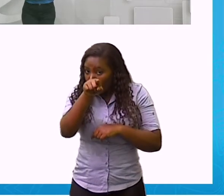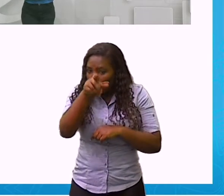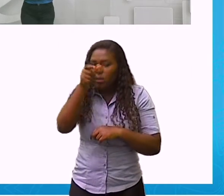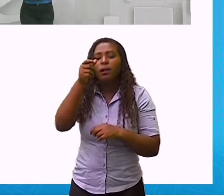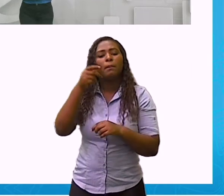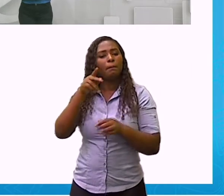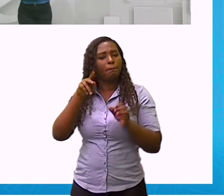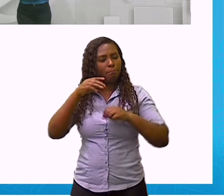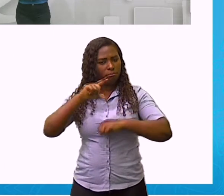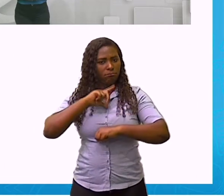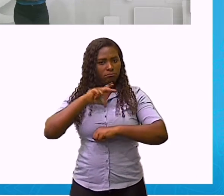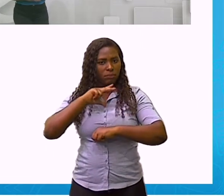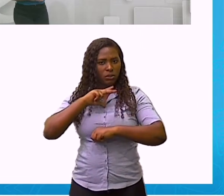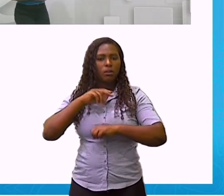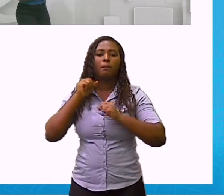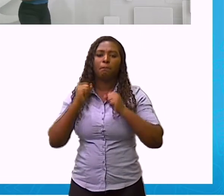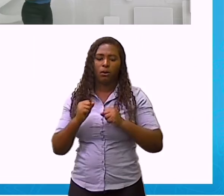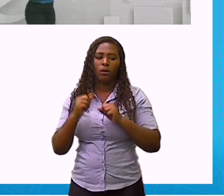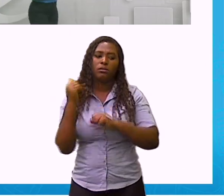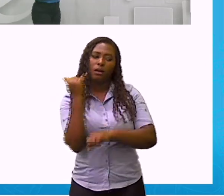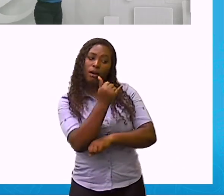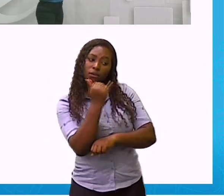empresa de distribuição elétrica.